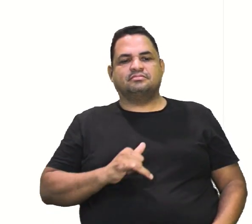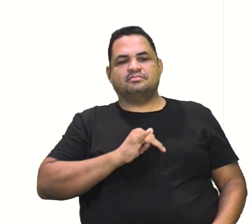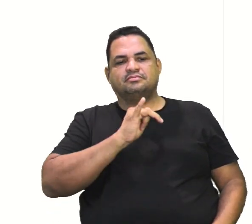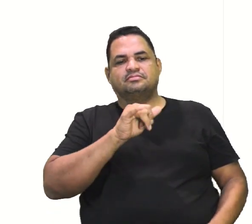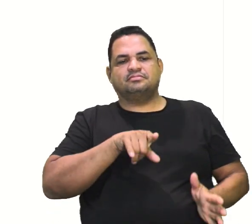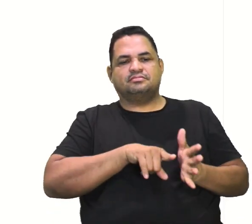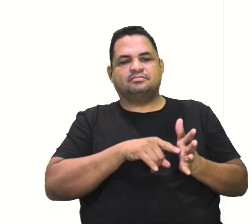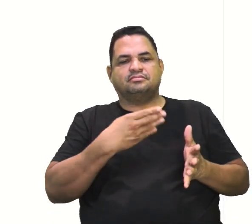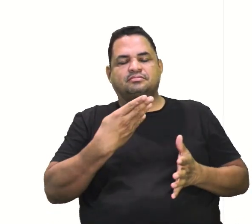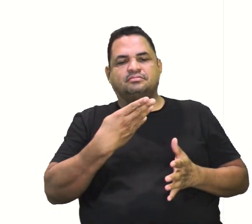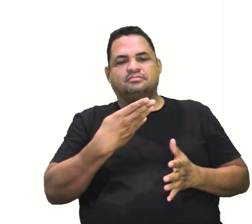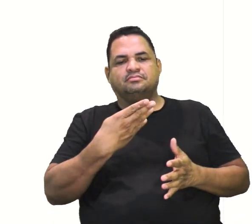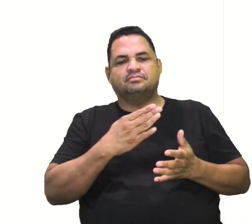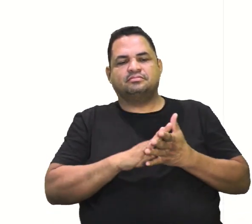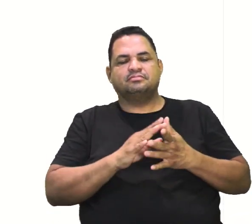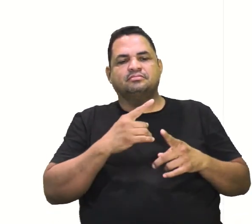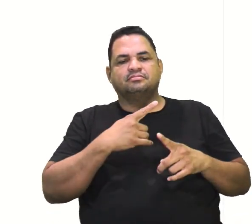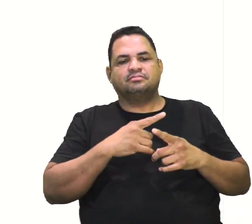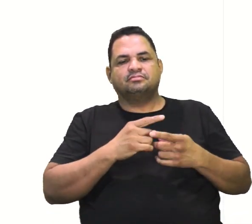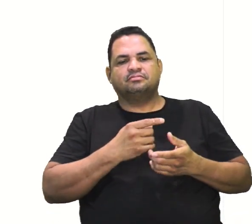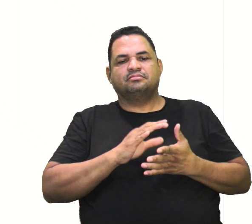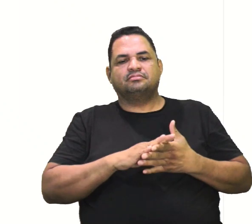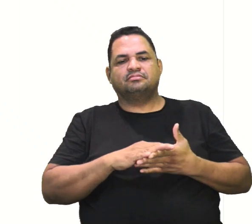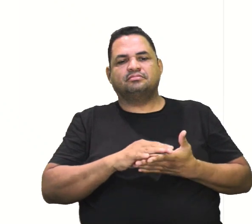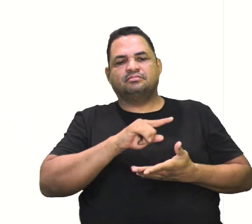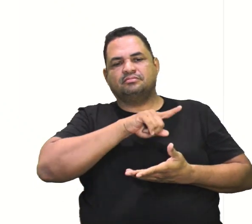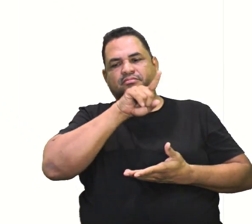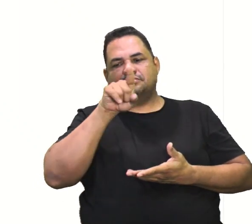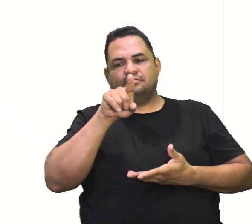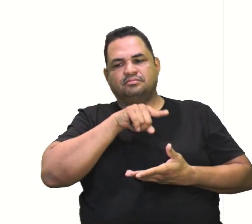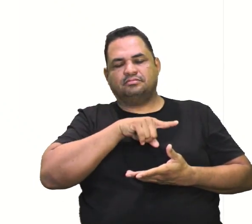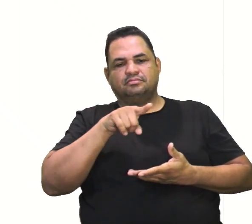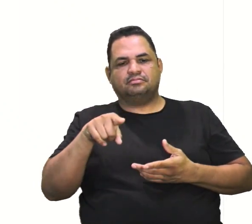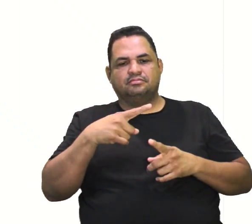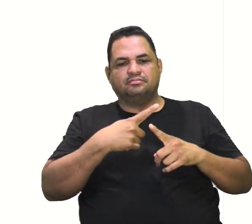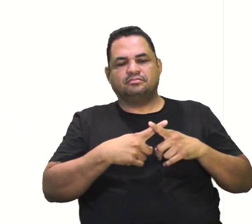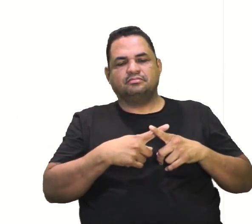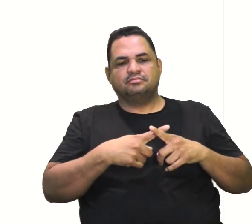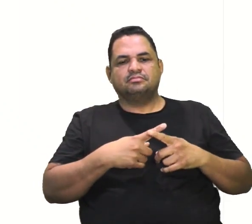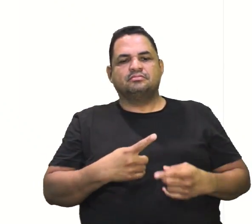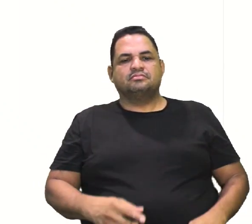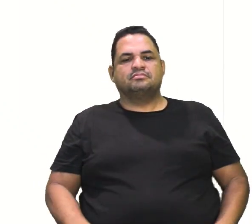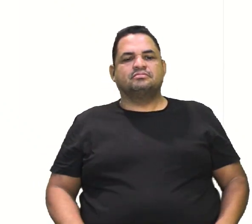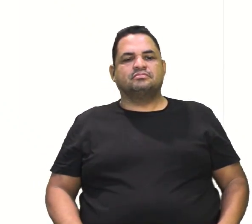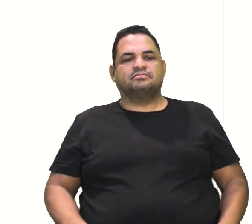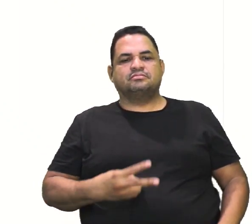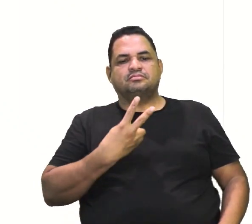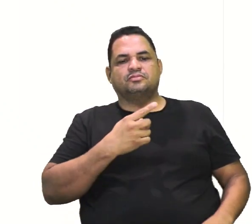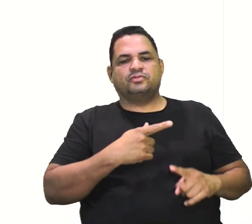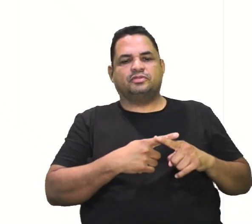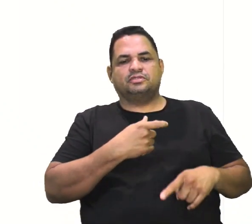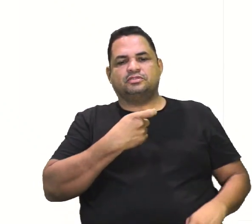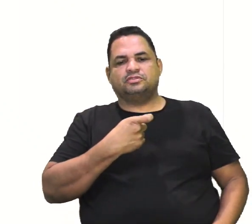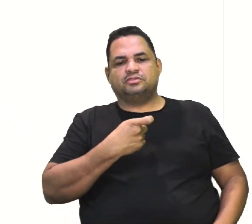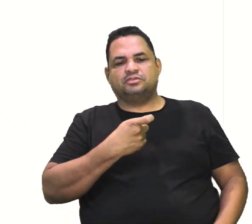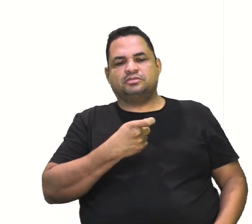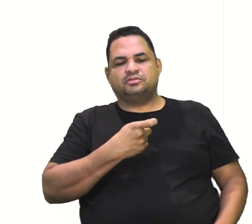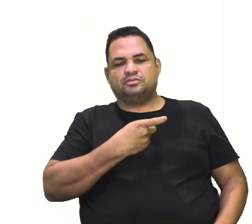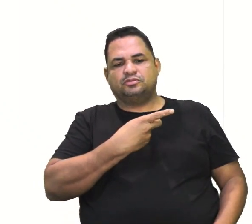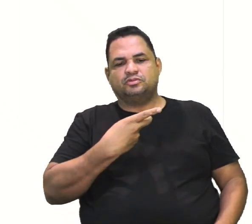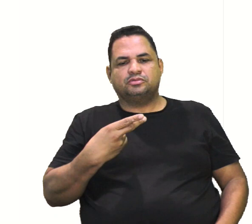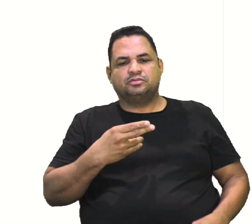Y menos 4. Aqui nós vamos fazer o chuveirinho. Esse vezes esse. Vezes esse. 2 vezes x.